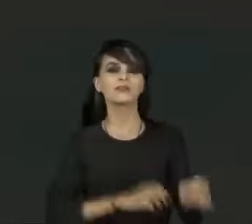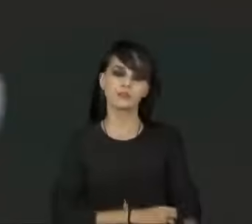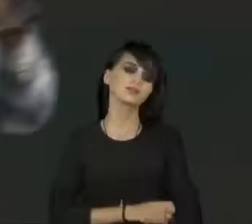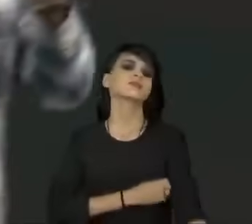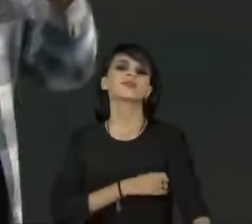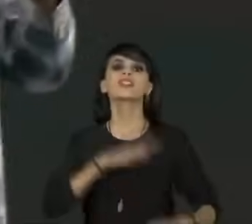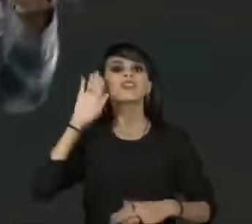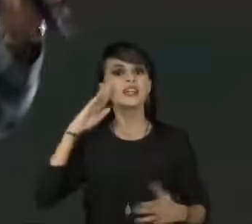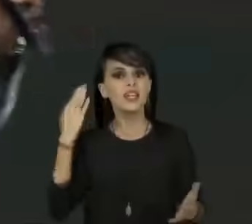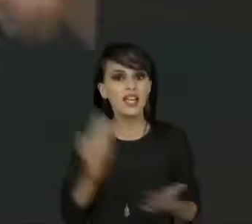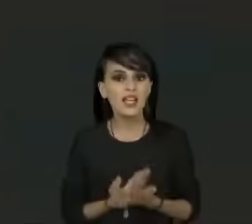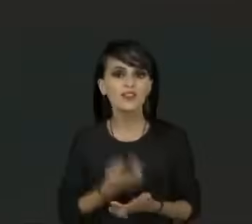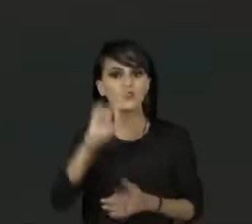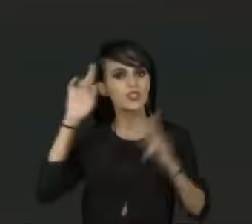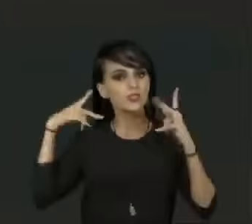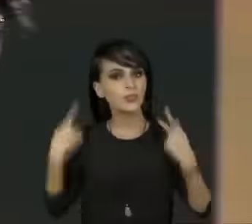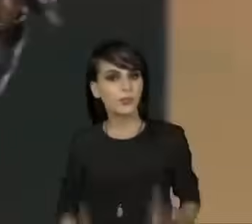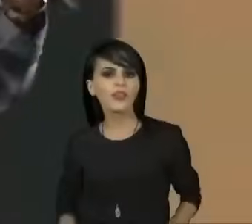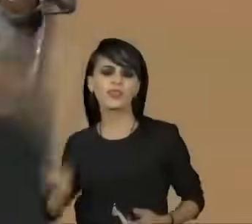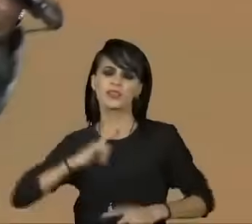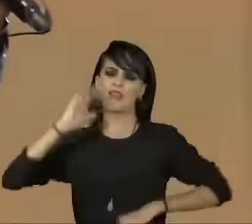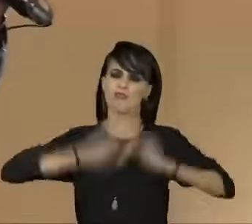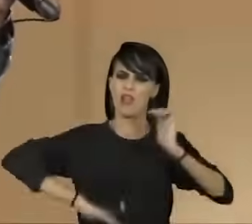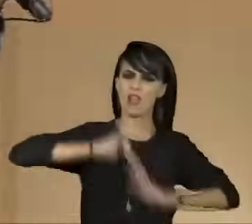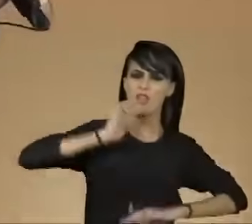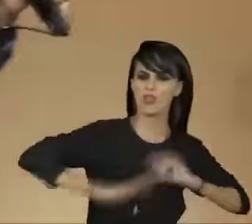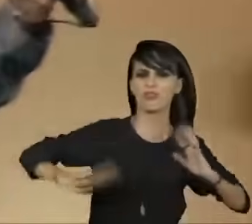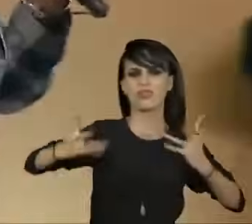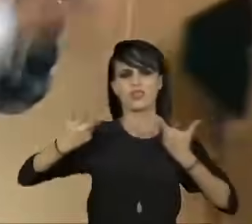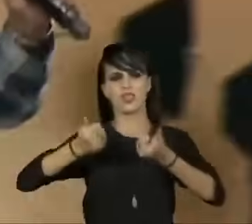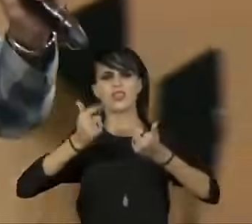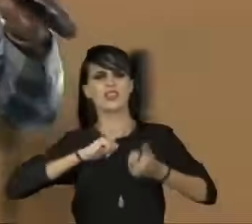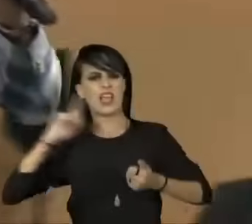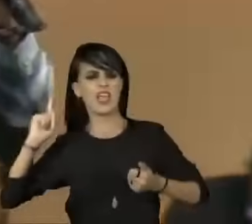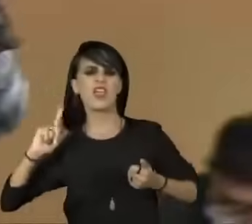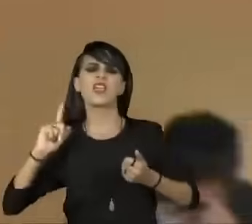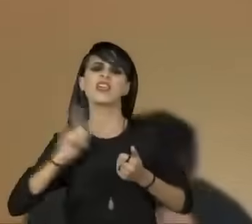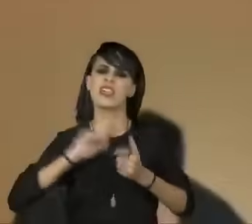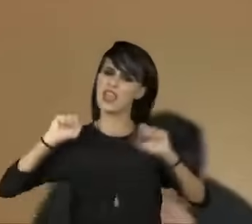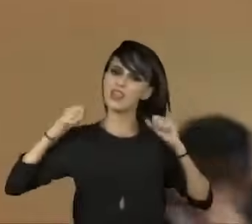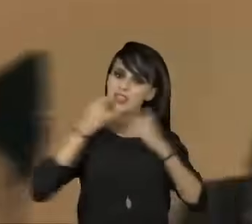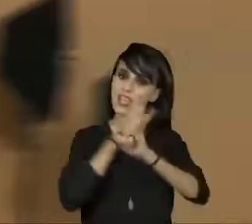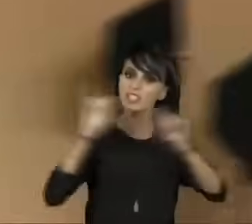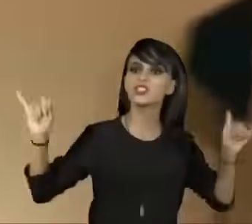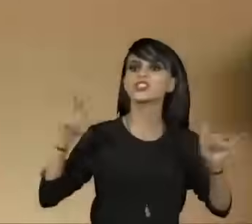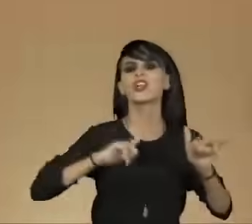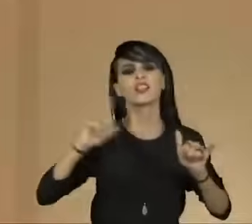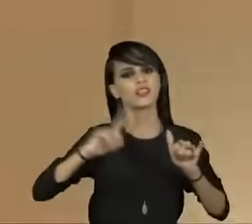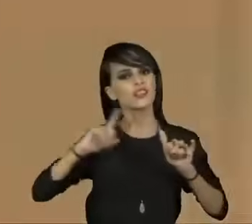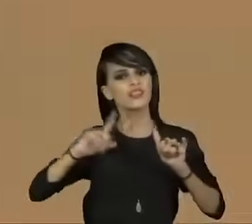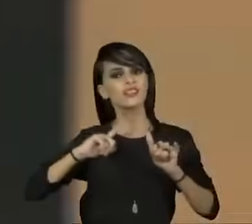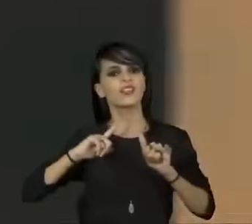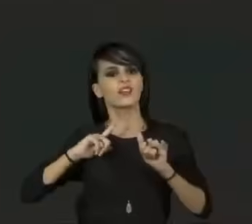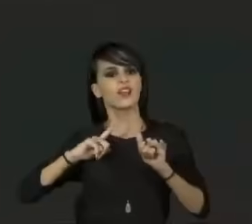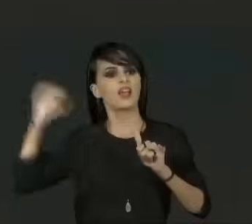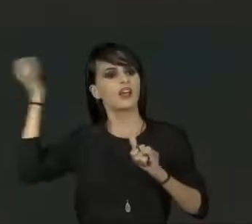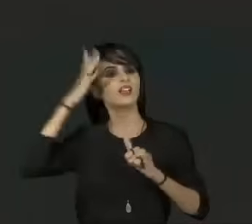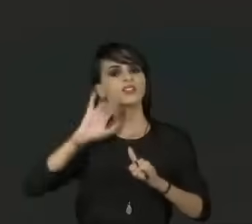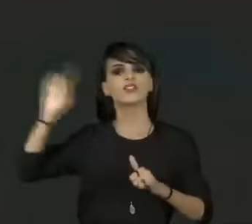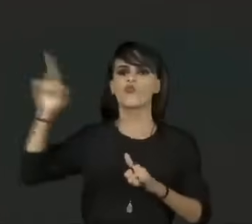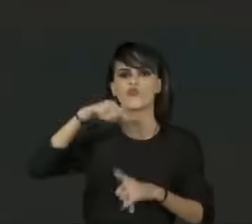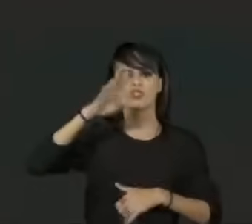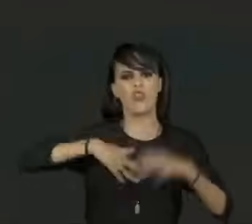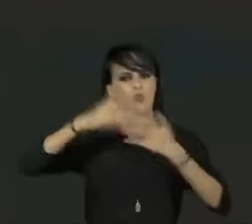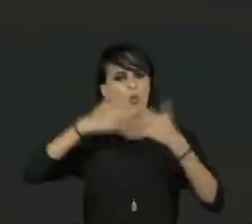creia que você é um ser humano que tem talentos que tem aptidões que tem energia que tem a graça de Deus você não é um